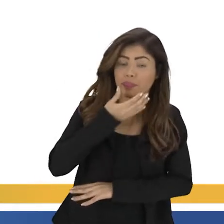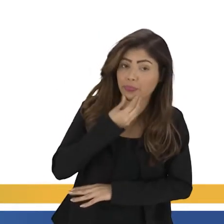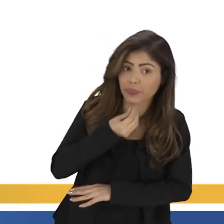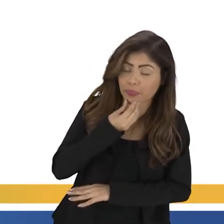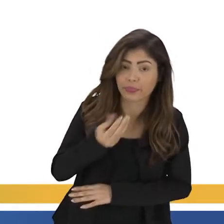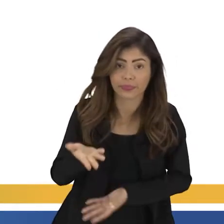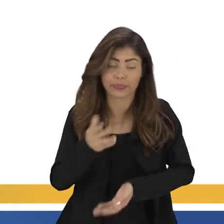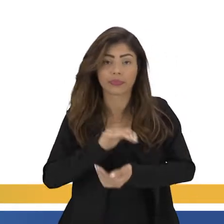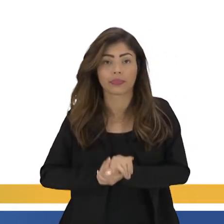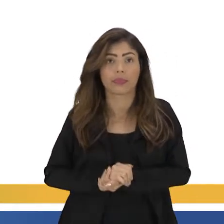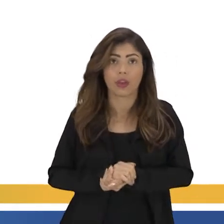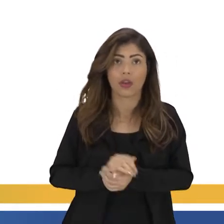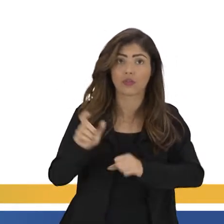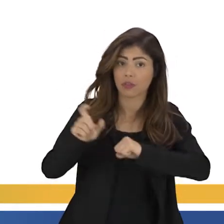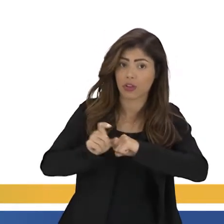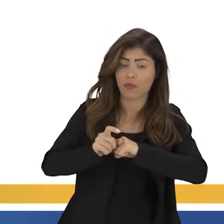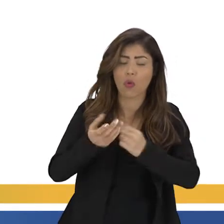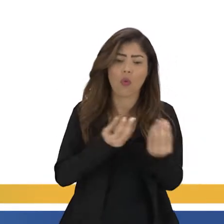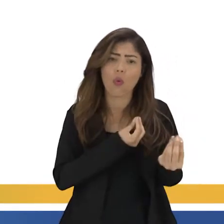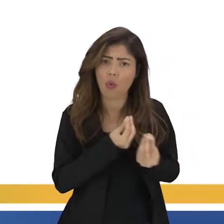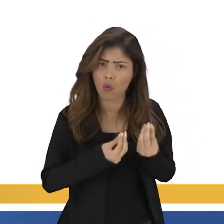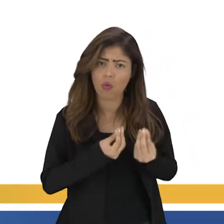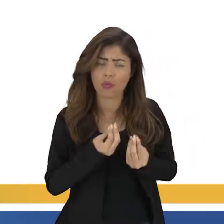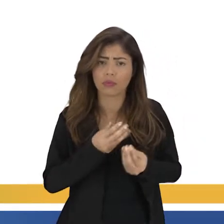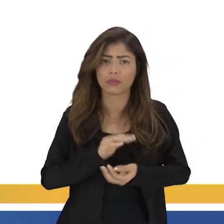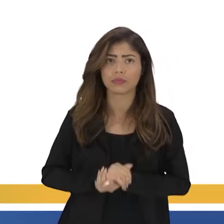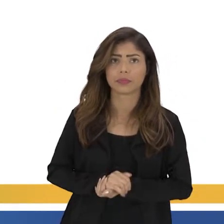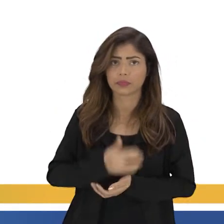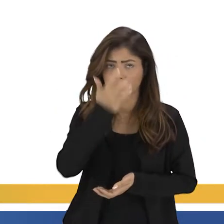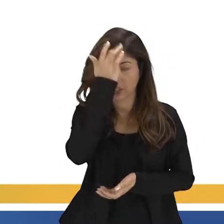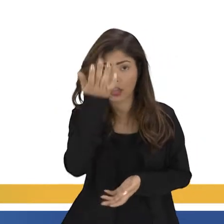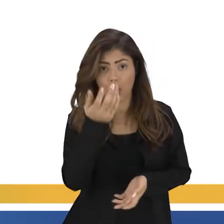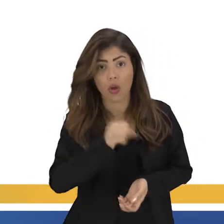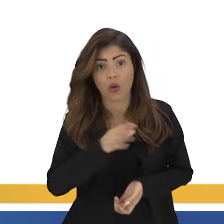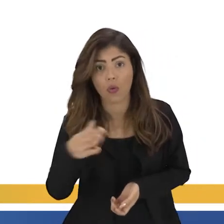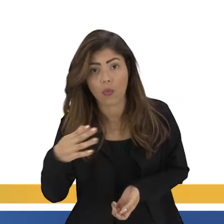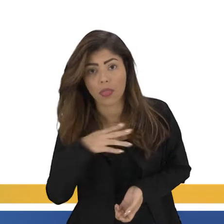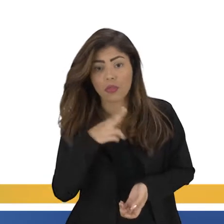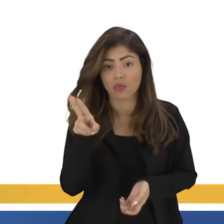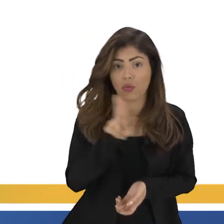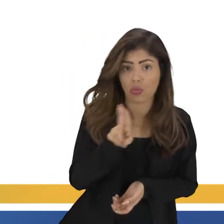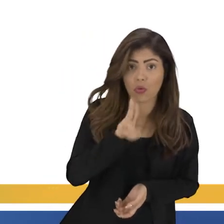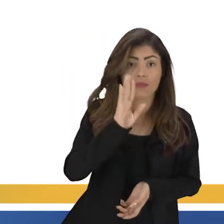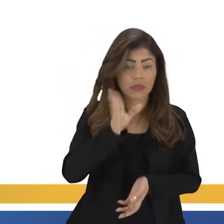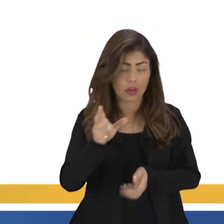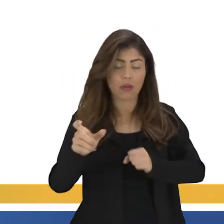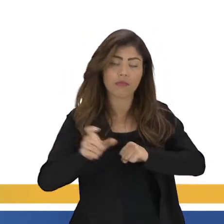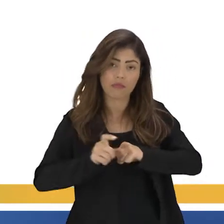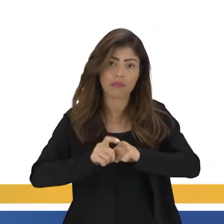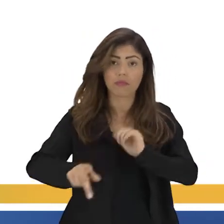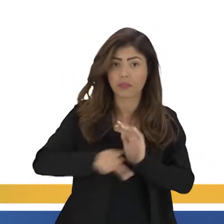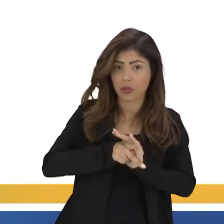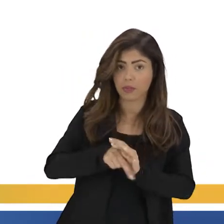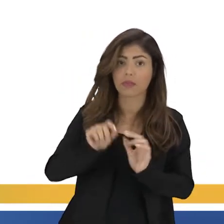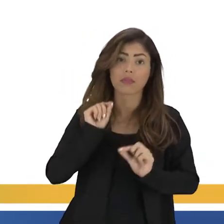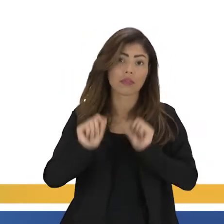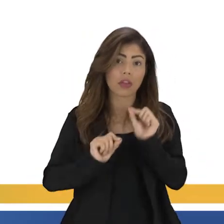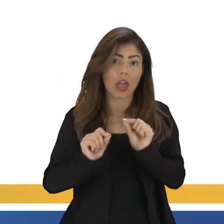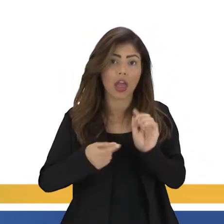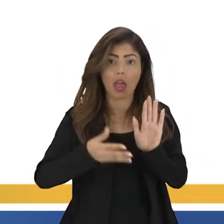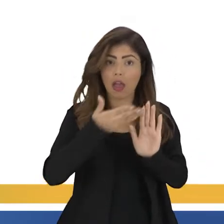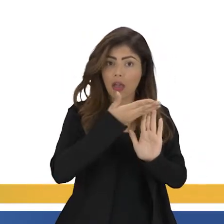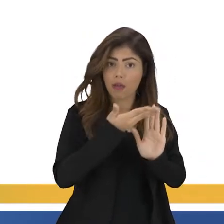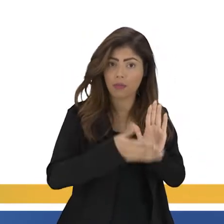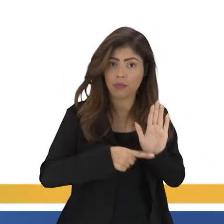substantivo comum, tá? Porque quando o substantivo é próprio, como o nome Diego, eles fazem